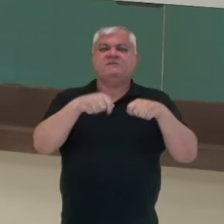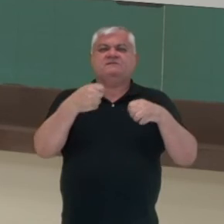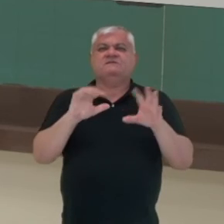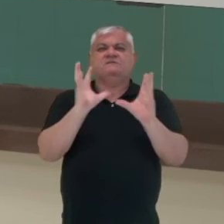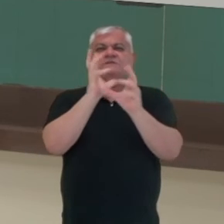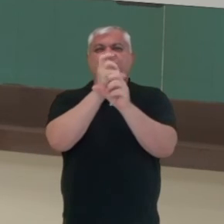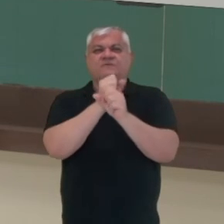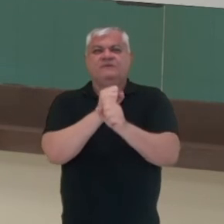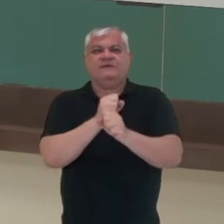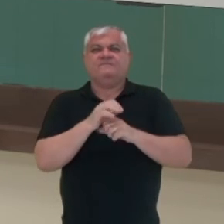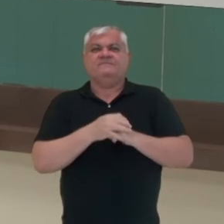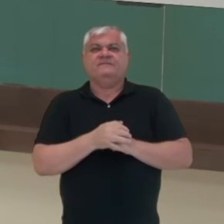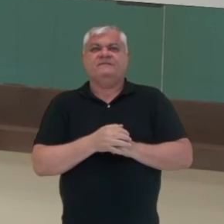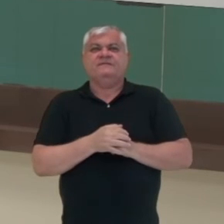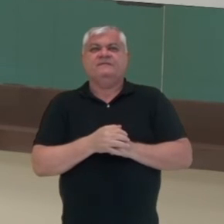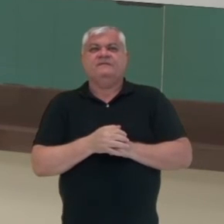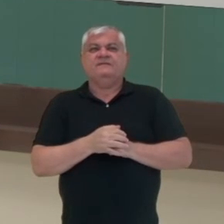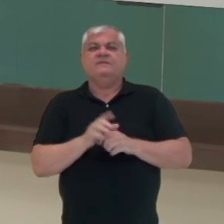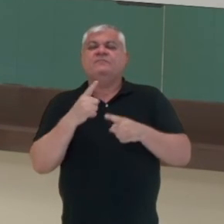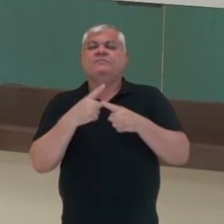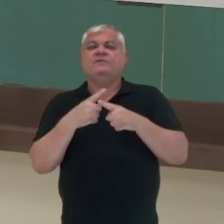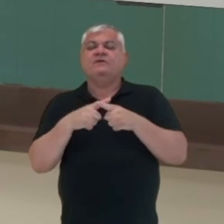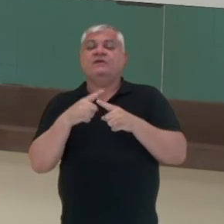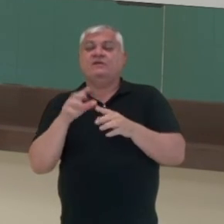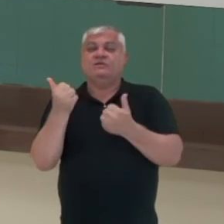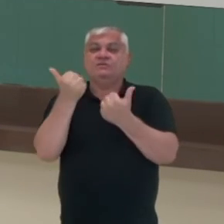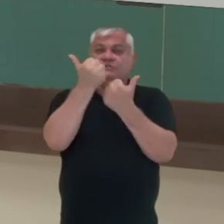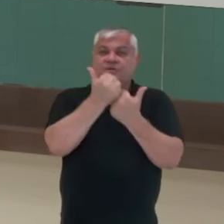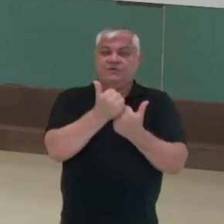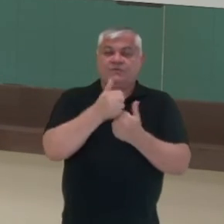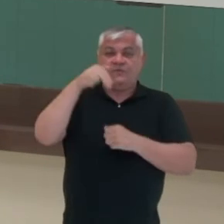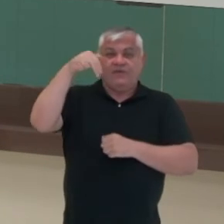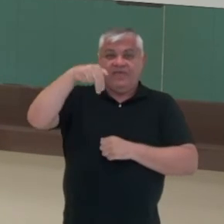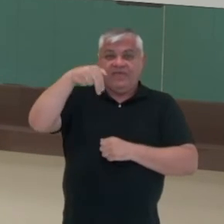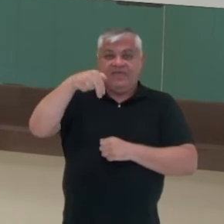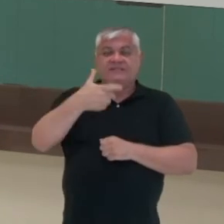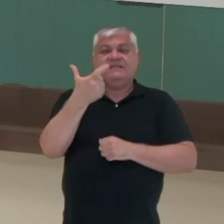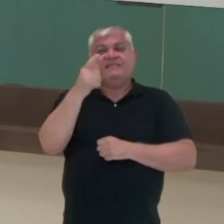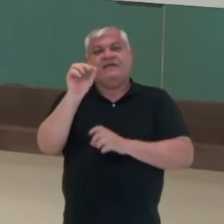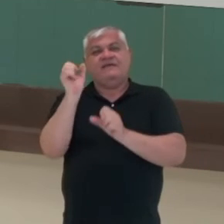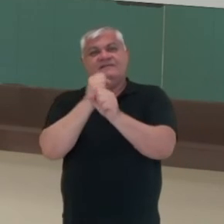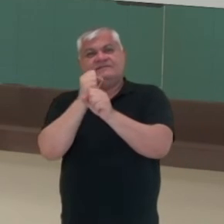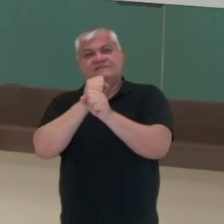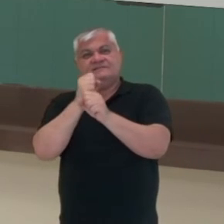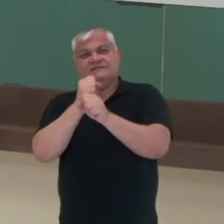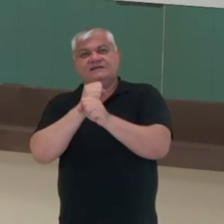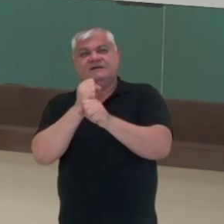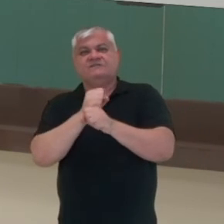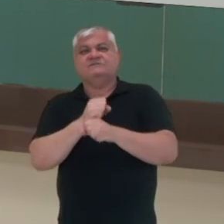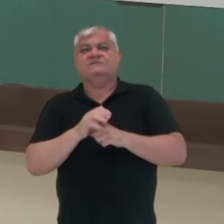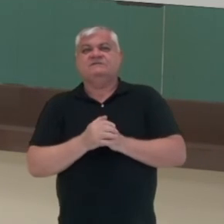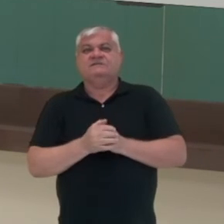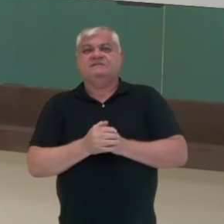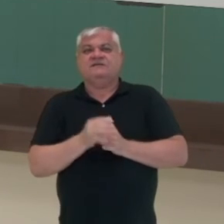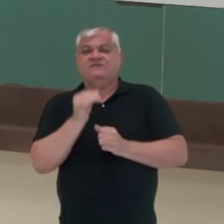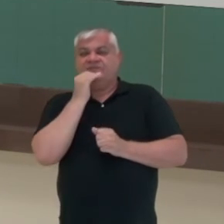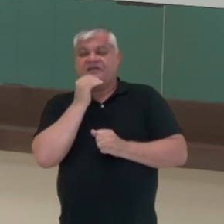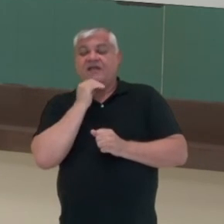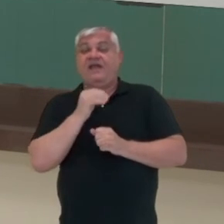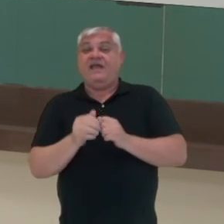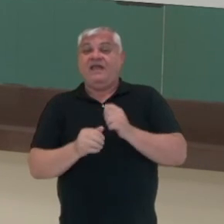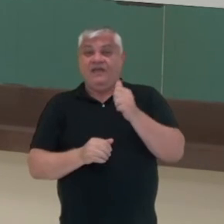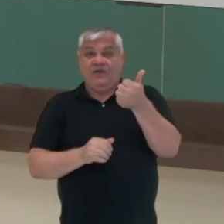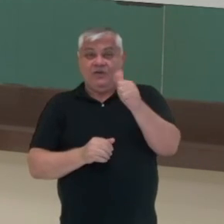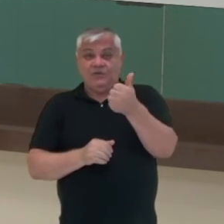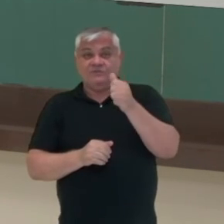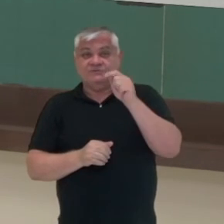A1. Simplesmente substituo no lugar do n o 10 anos que a gente quer e colocamos na fórmula. Então, A0, dessa